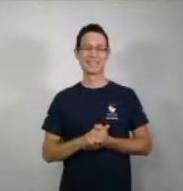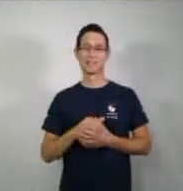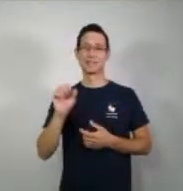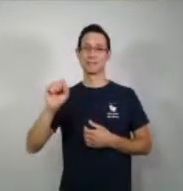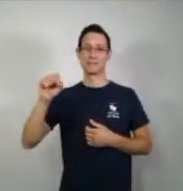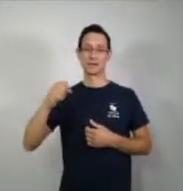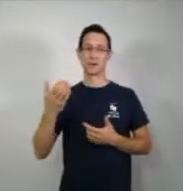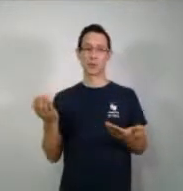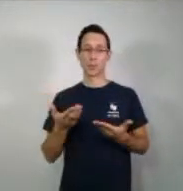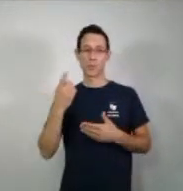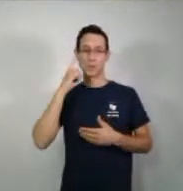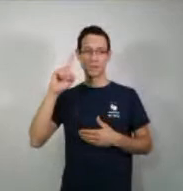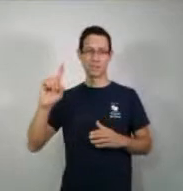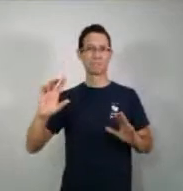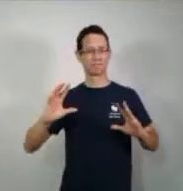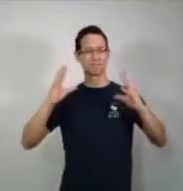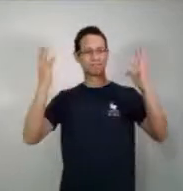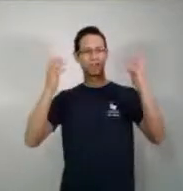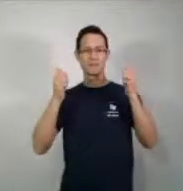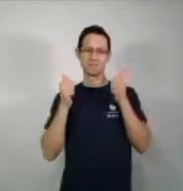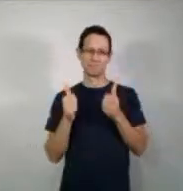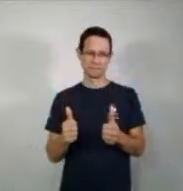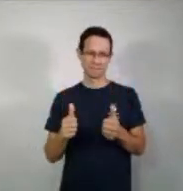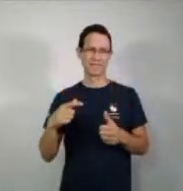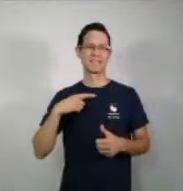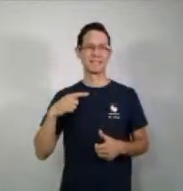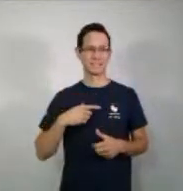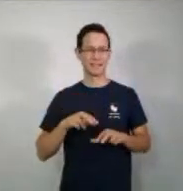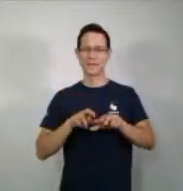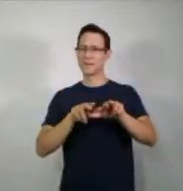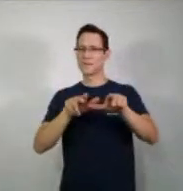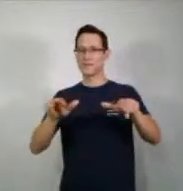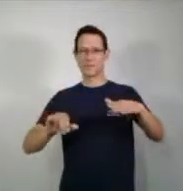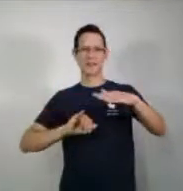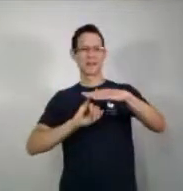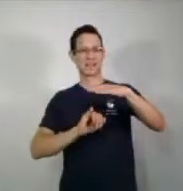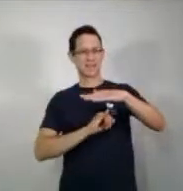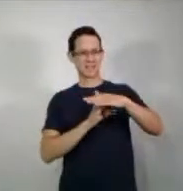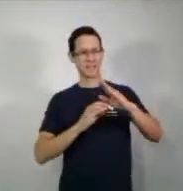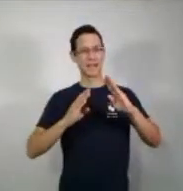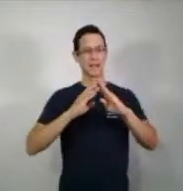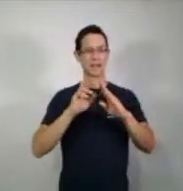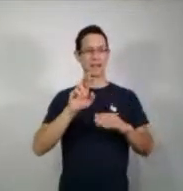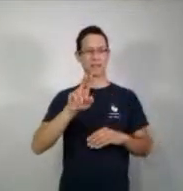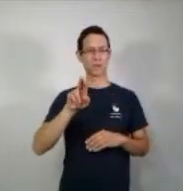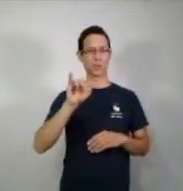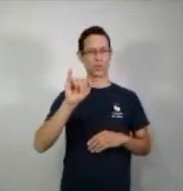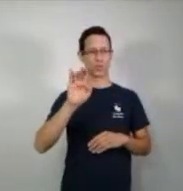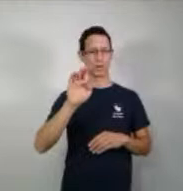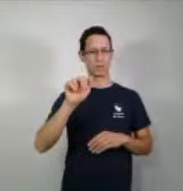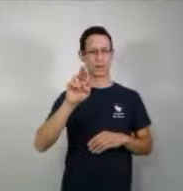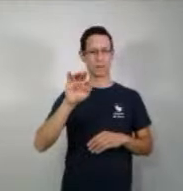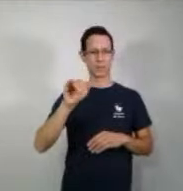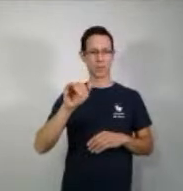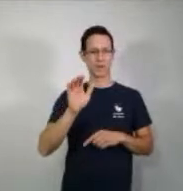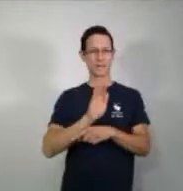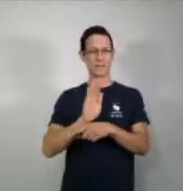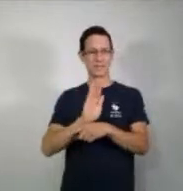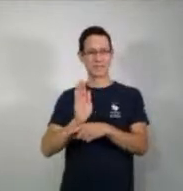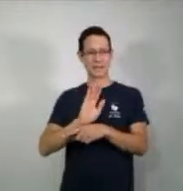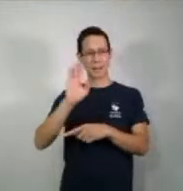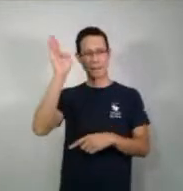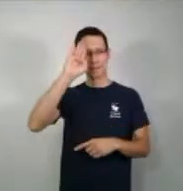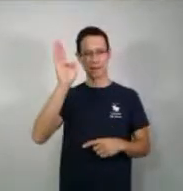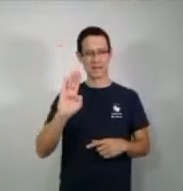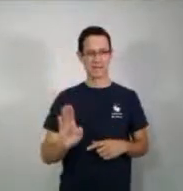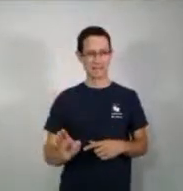está assistindo o desmonte, né, de várias instituições, a Casa de Rui Barbosa, a Cinemateca Brasileira, o Ministério da Educação, da